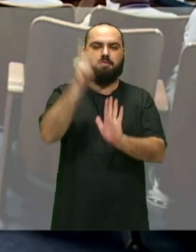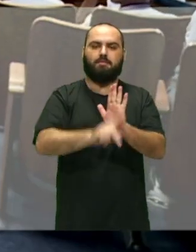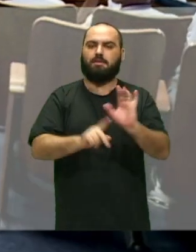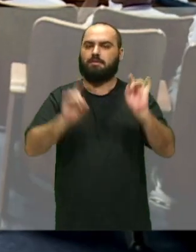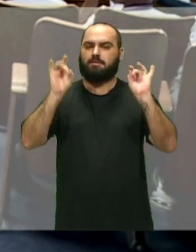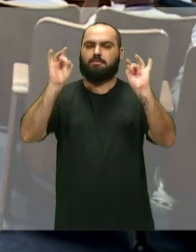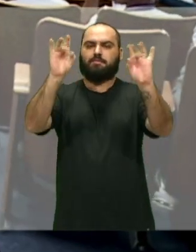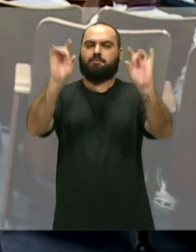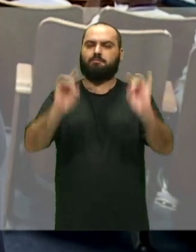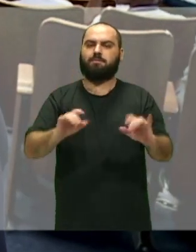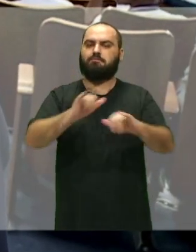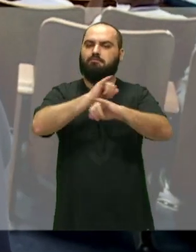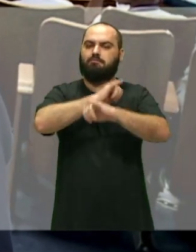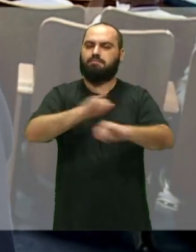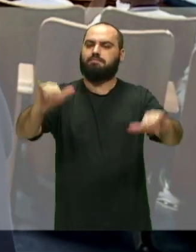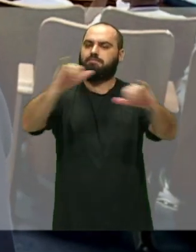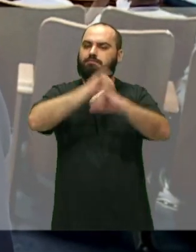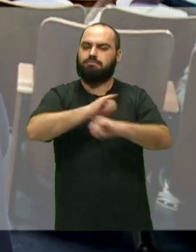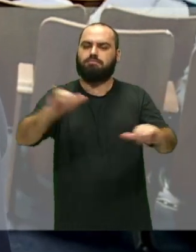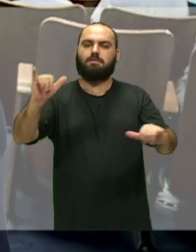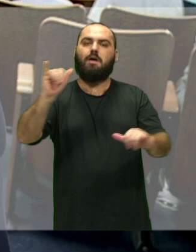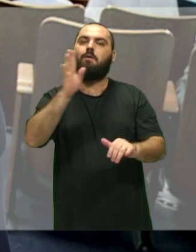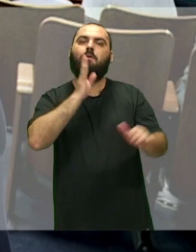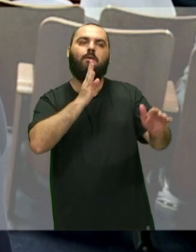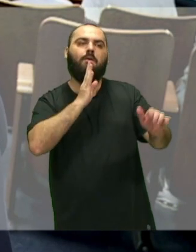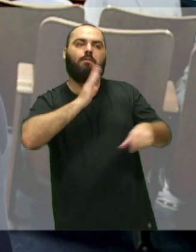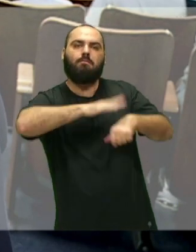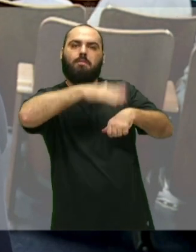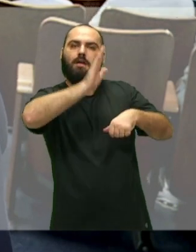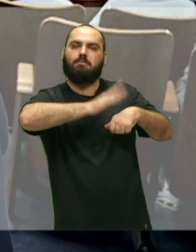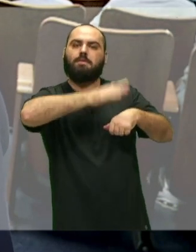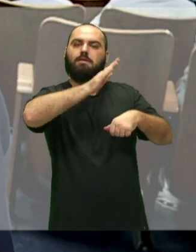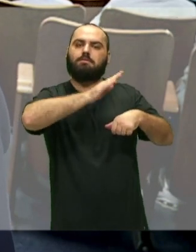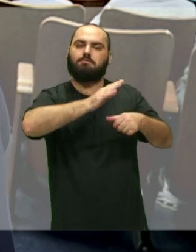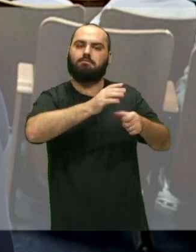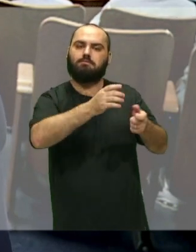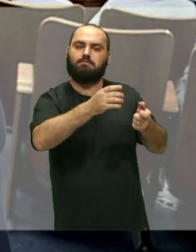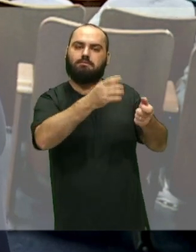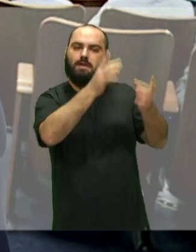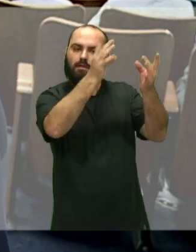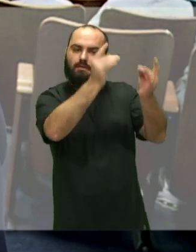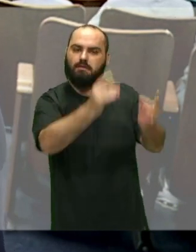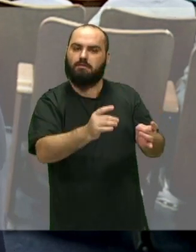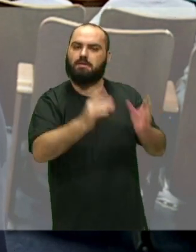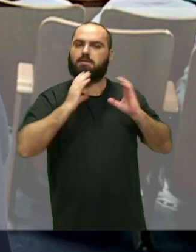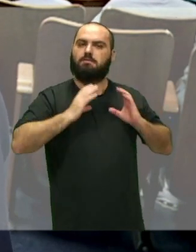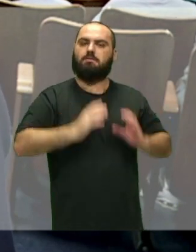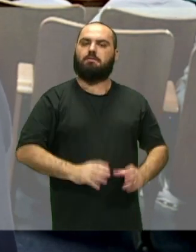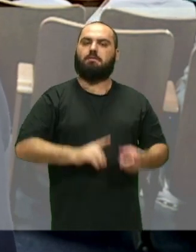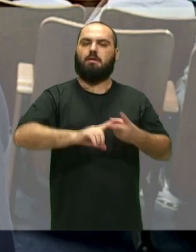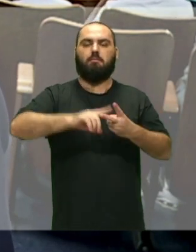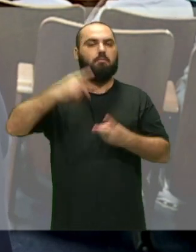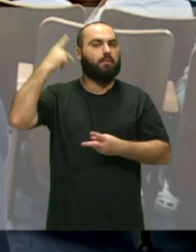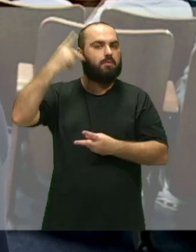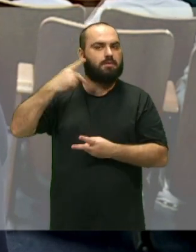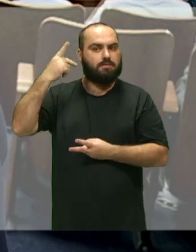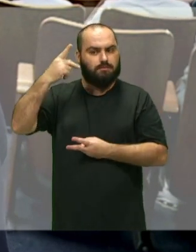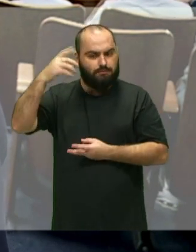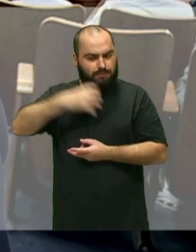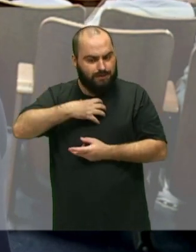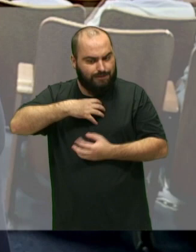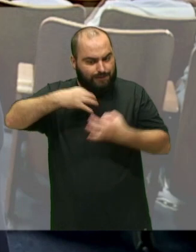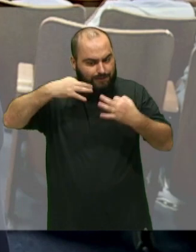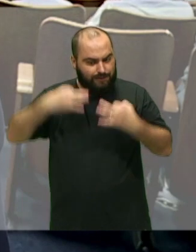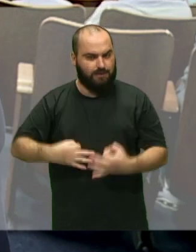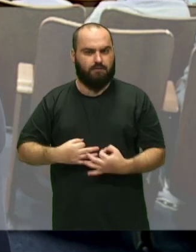de poder levar um pouco de conhecimento um pouco de instrução a respeito de cidadania política do jeito certo fazer